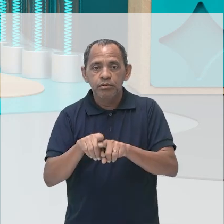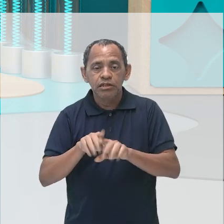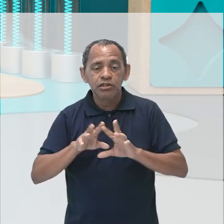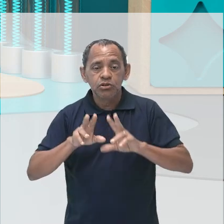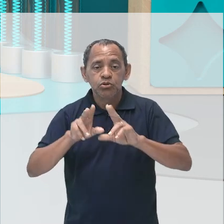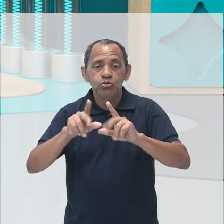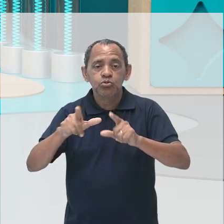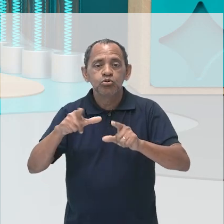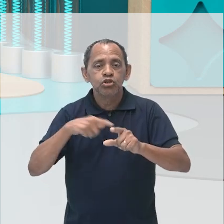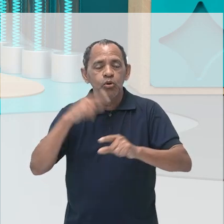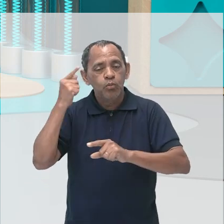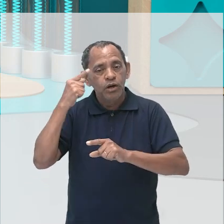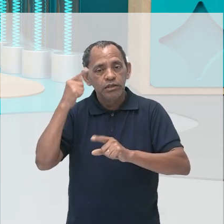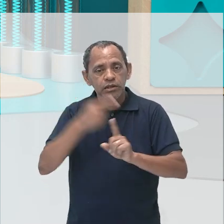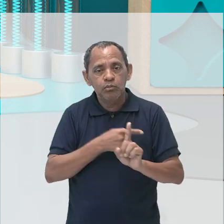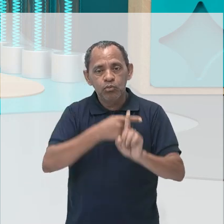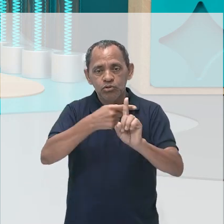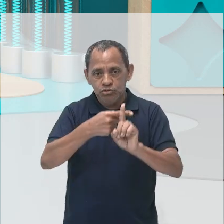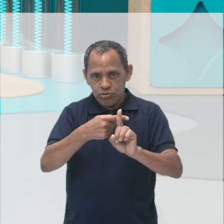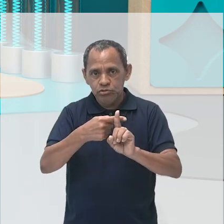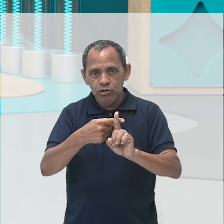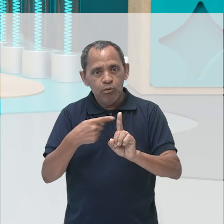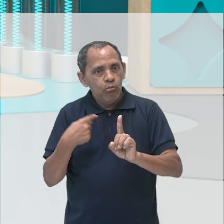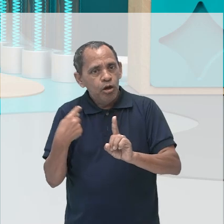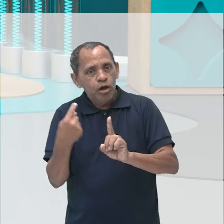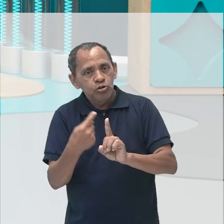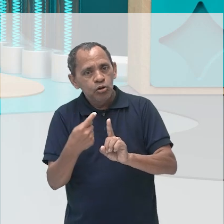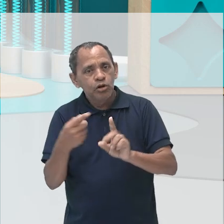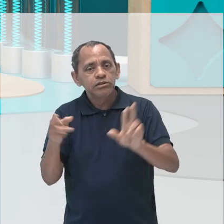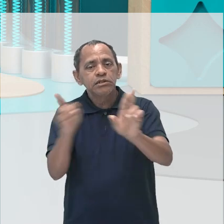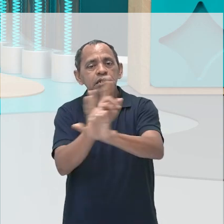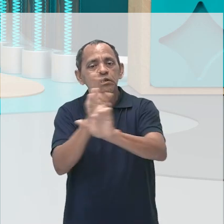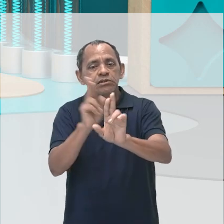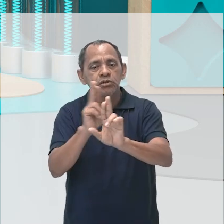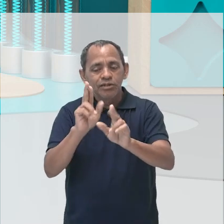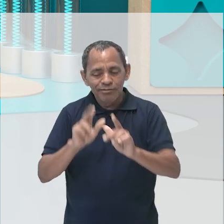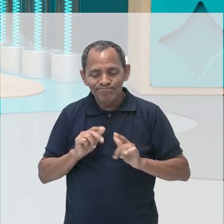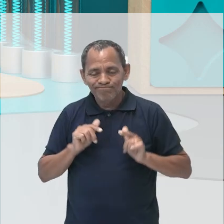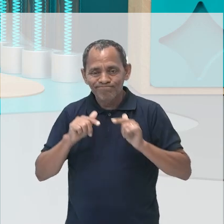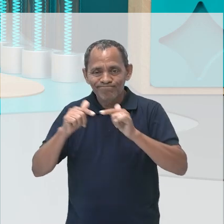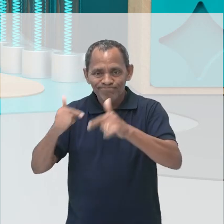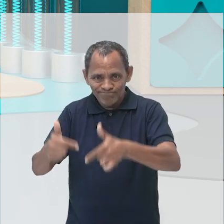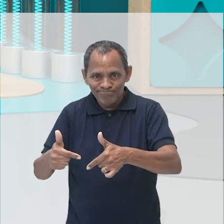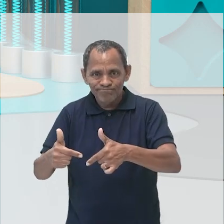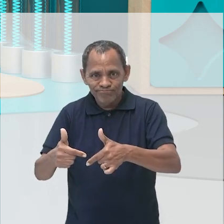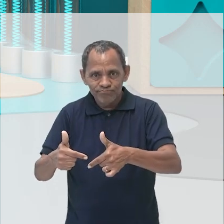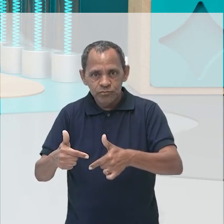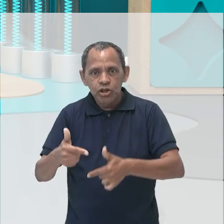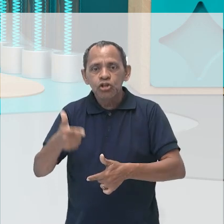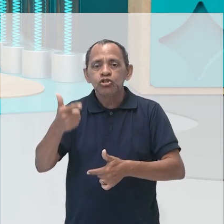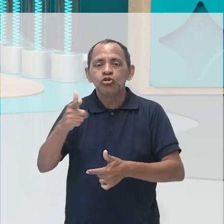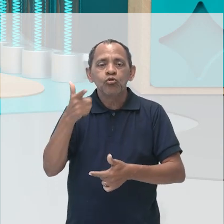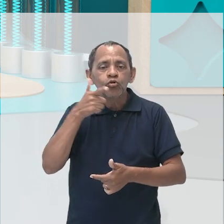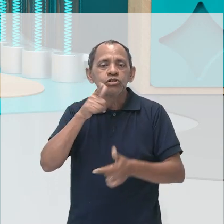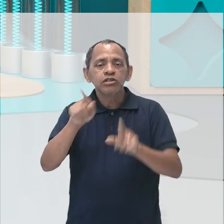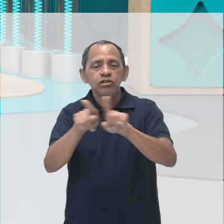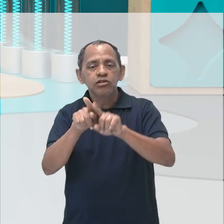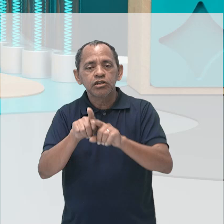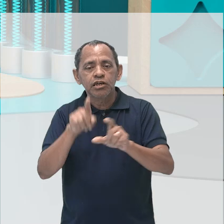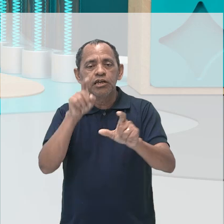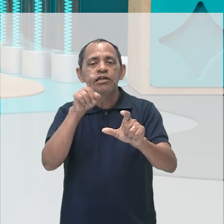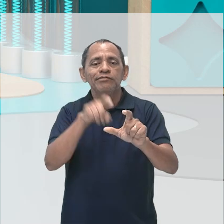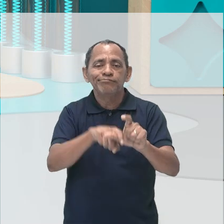conotação, uma ideia positiva para a gente em relação a esse ato de sair das dívidas. Então, observe que são 3 textos que nós já